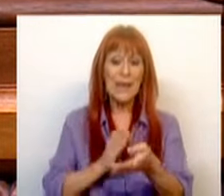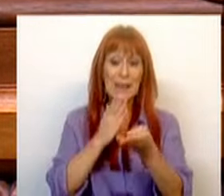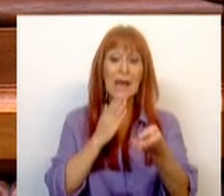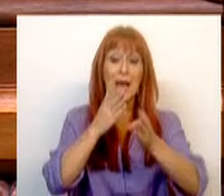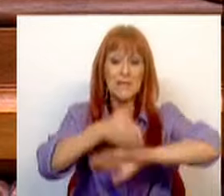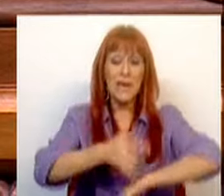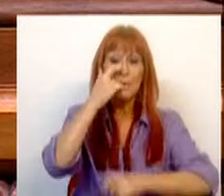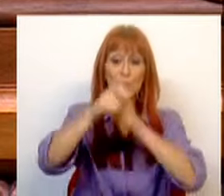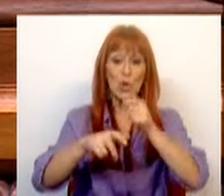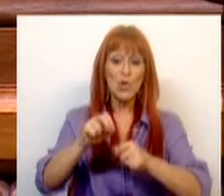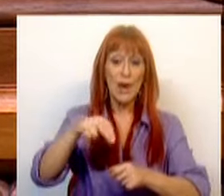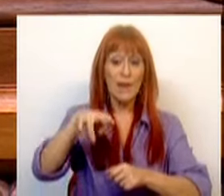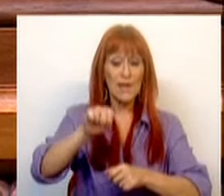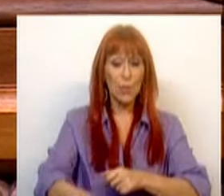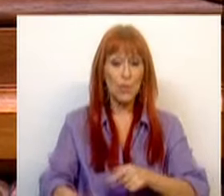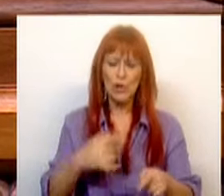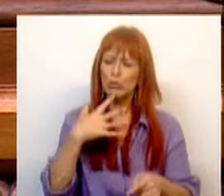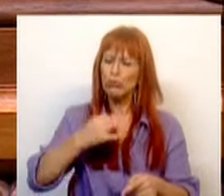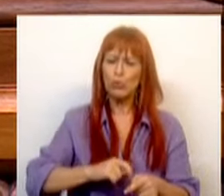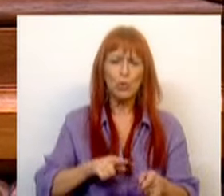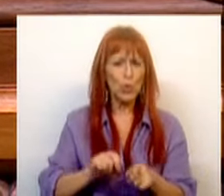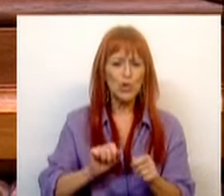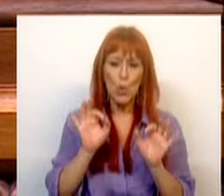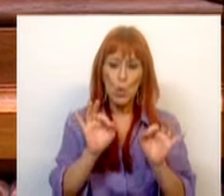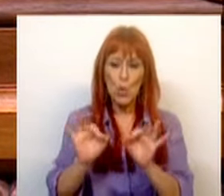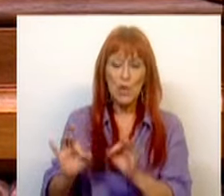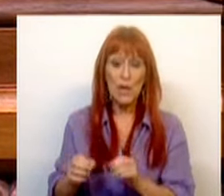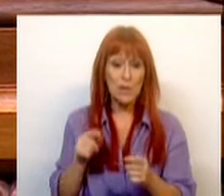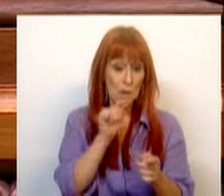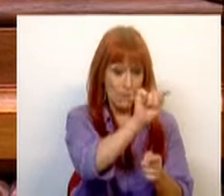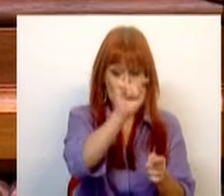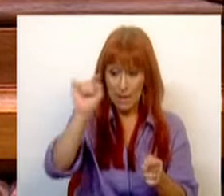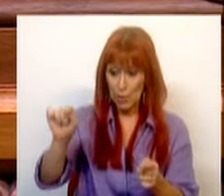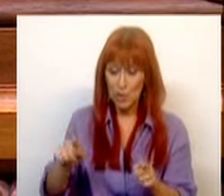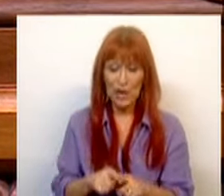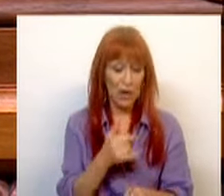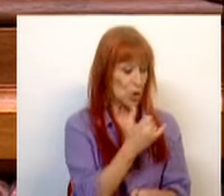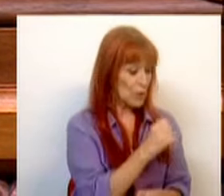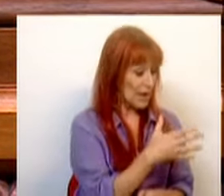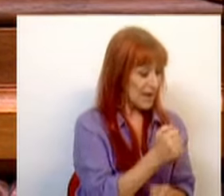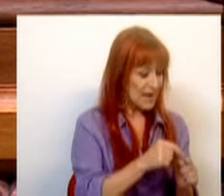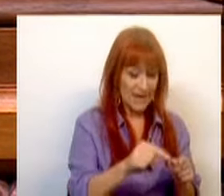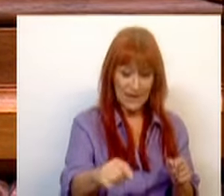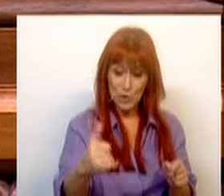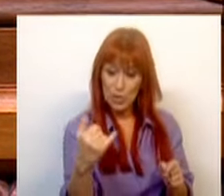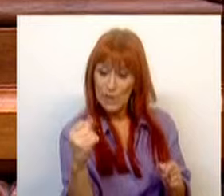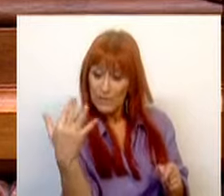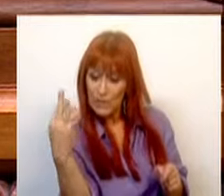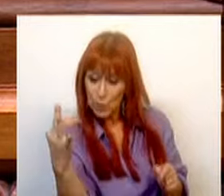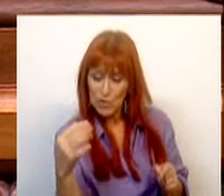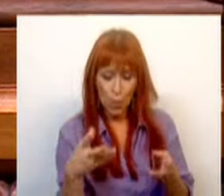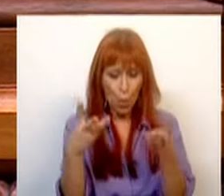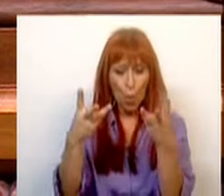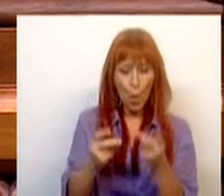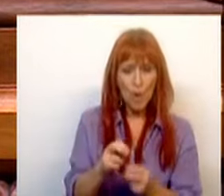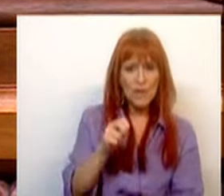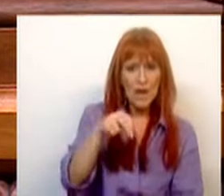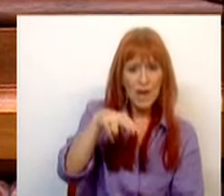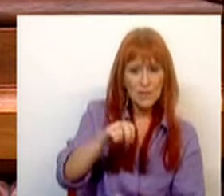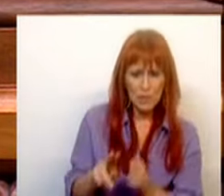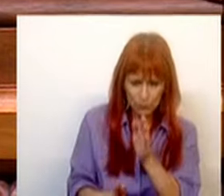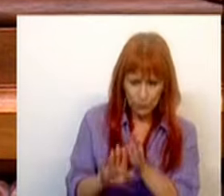dos cidadãos ao SNS em todos os cuidados referenciados. Entre 2015 e 2024, o orçamento do SNS